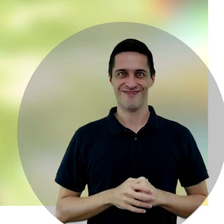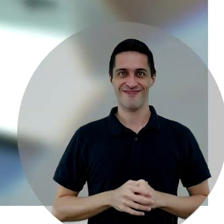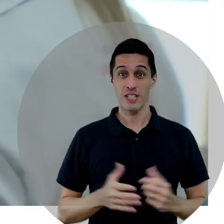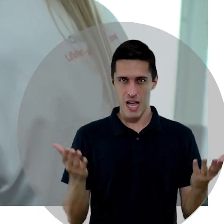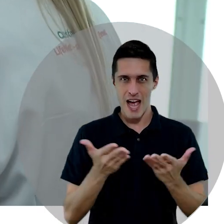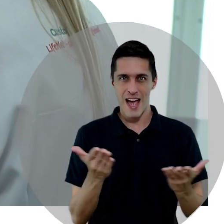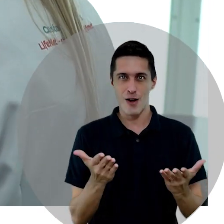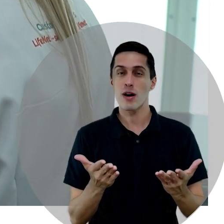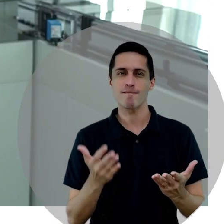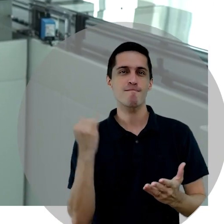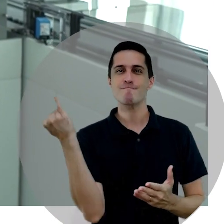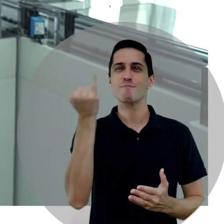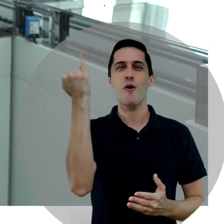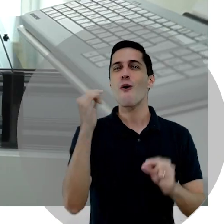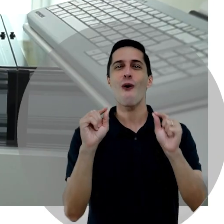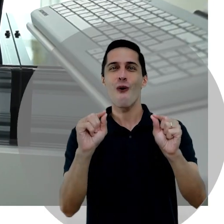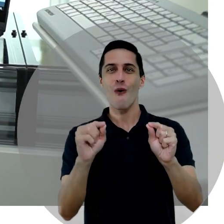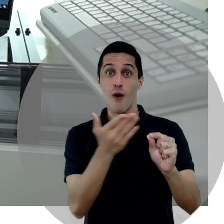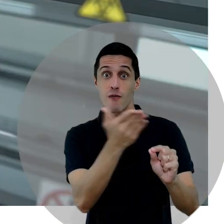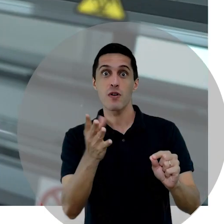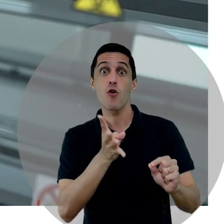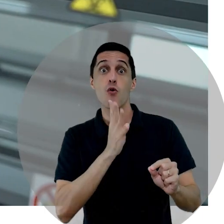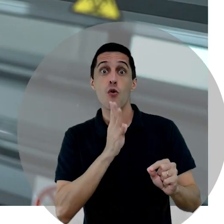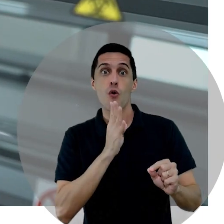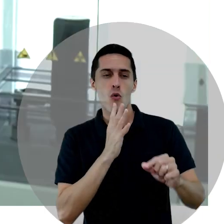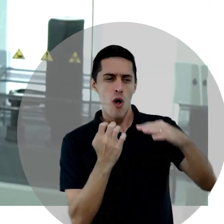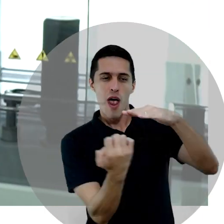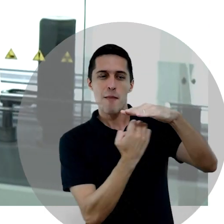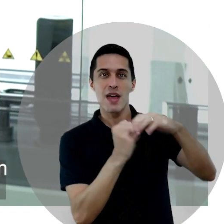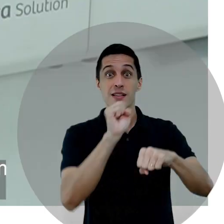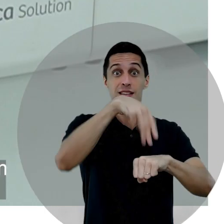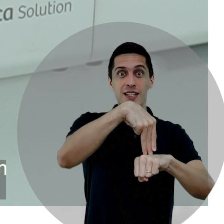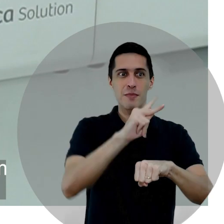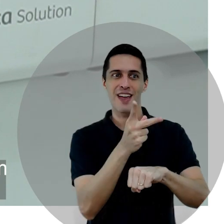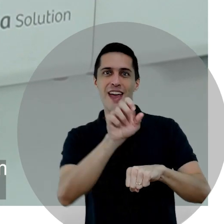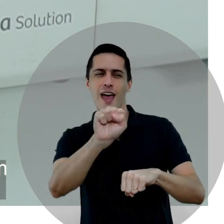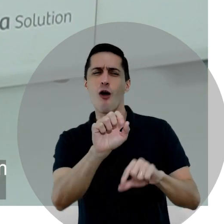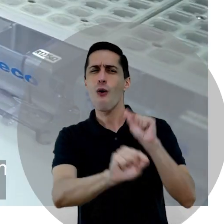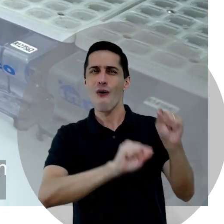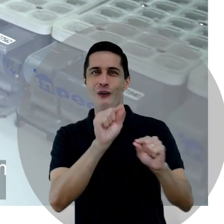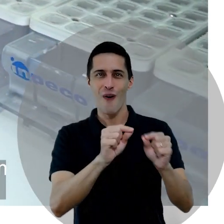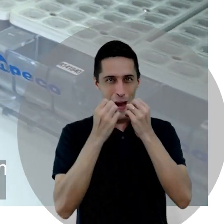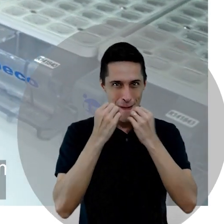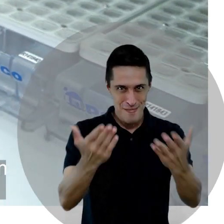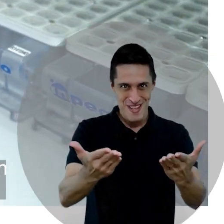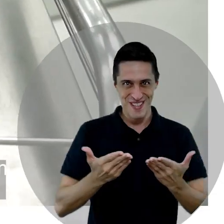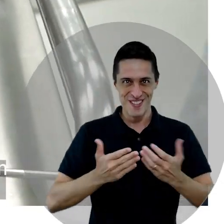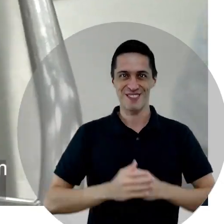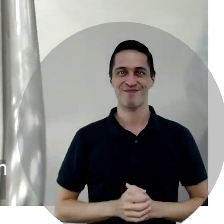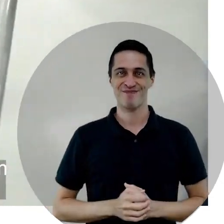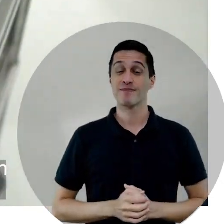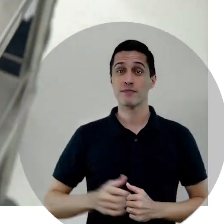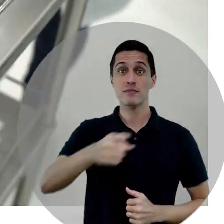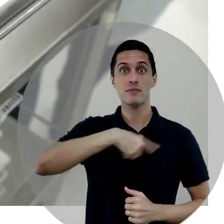lugares. Agora, pessoal, o mais importante é vocês conhecerem quem é a Siemens Healthineers. Então, sejam muito